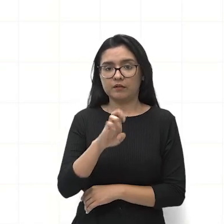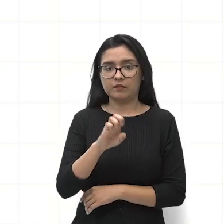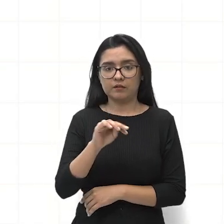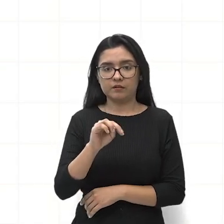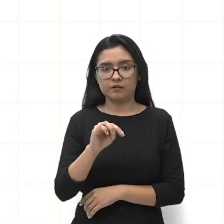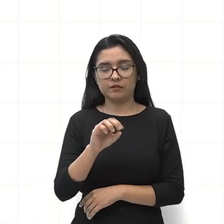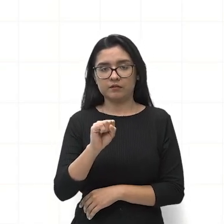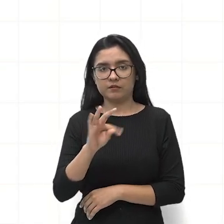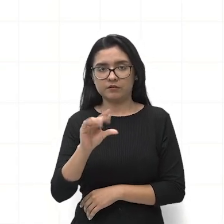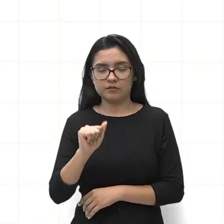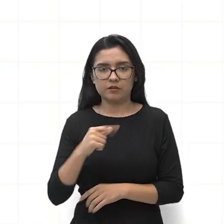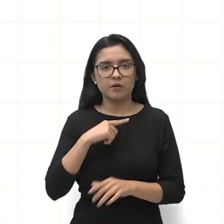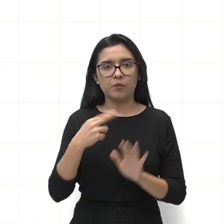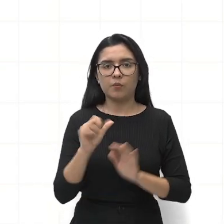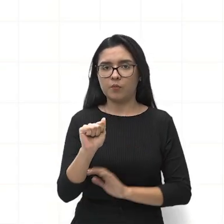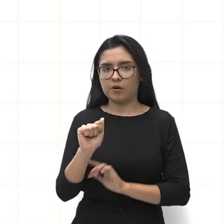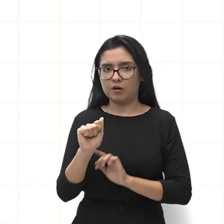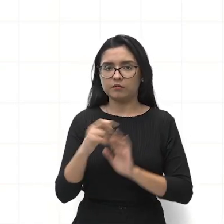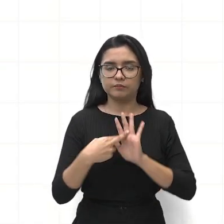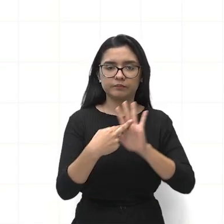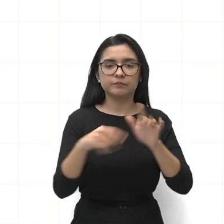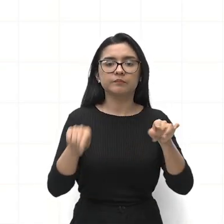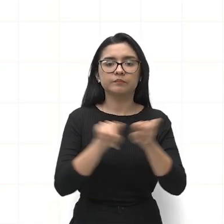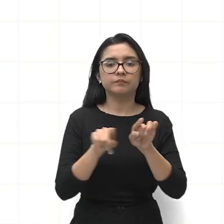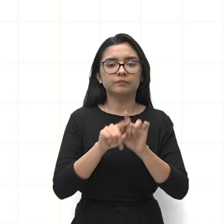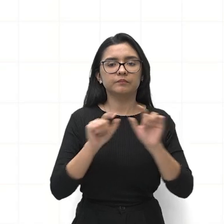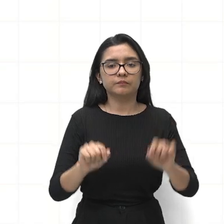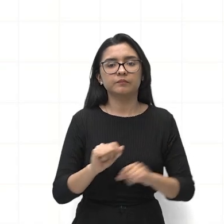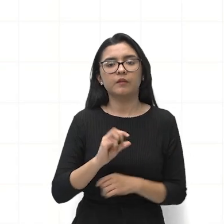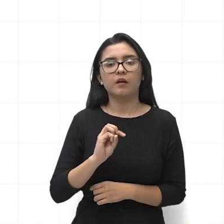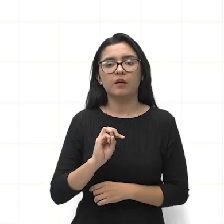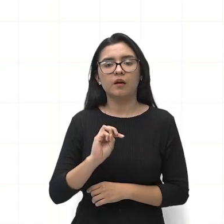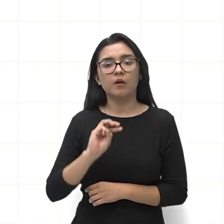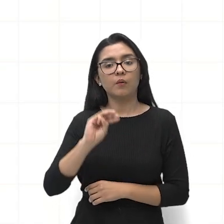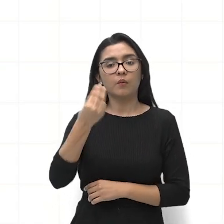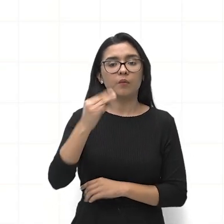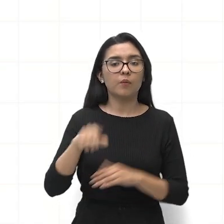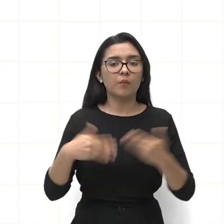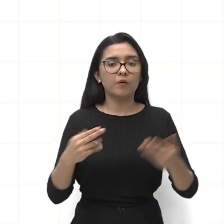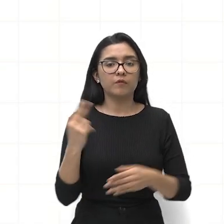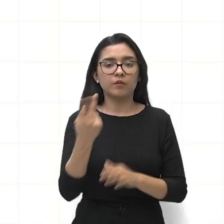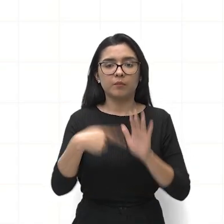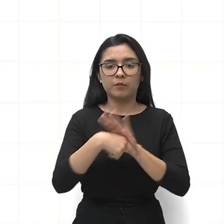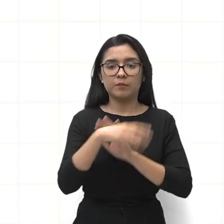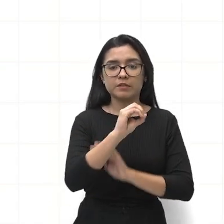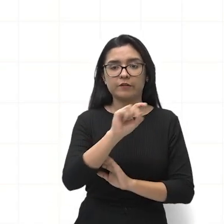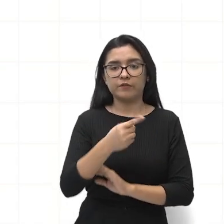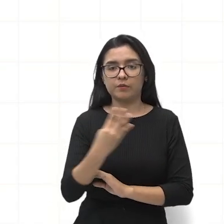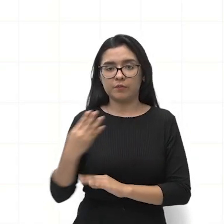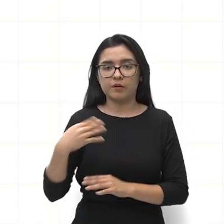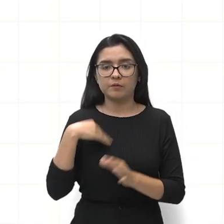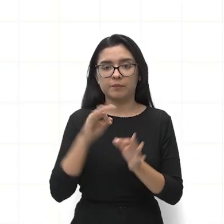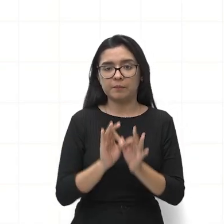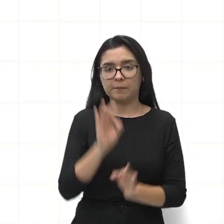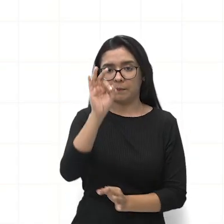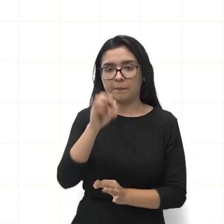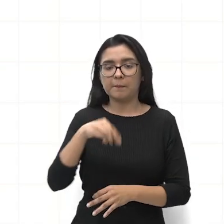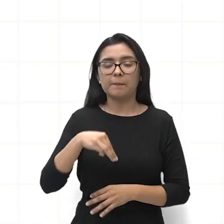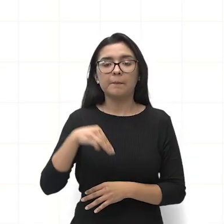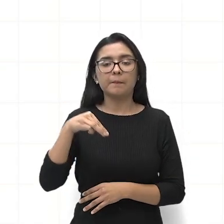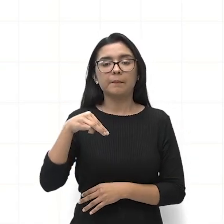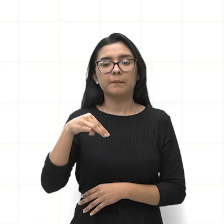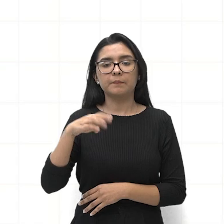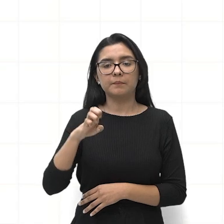que eu coloquei lá no início, ao cubo. Então, quanto é que vale a nossa aresta? 0,4 metros. Então, eu vou ter 0,4 ao